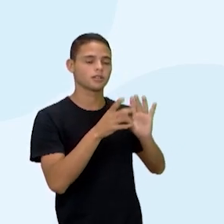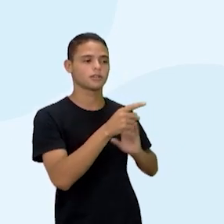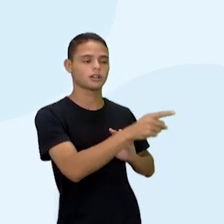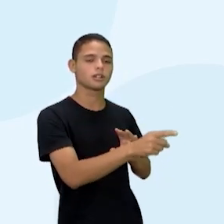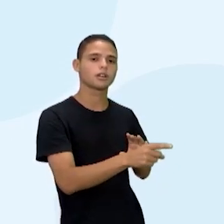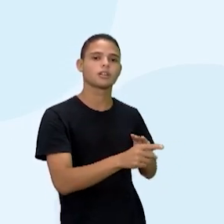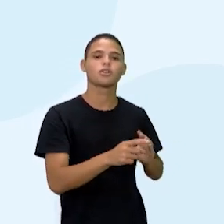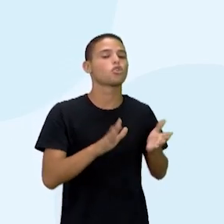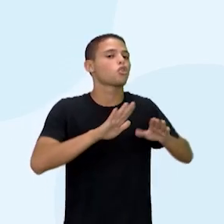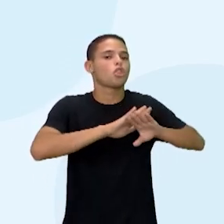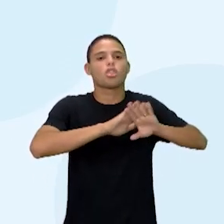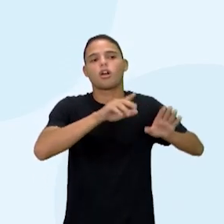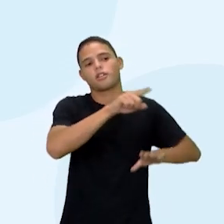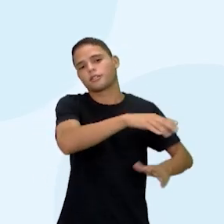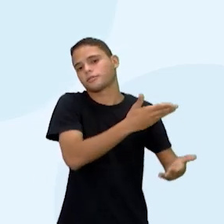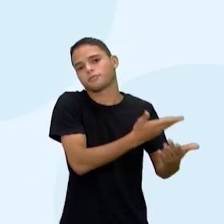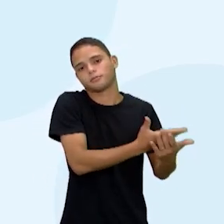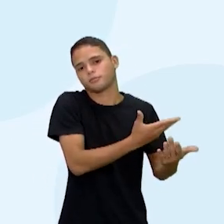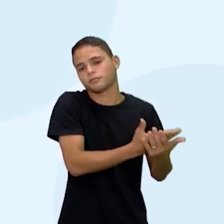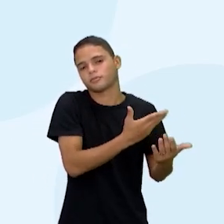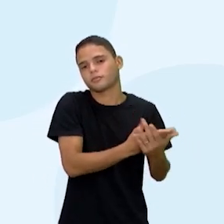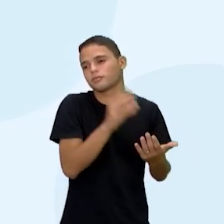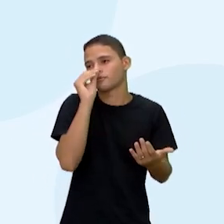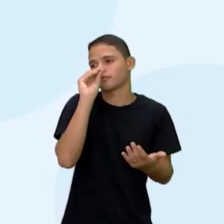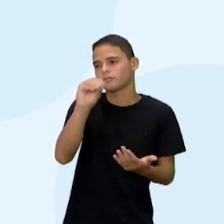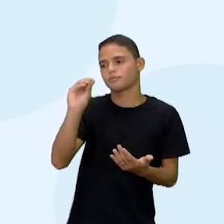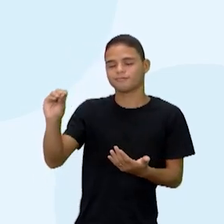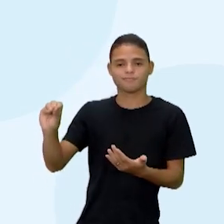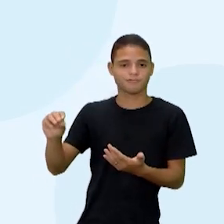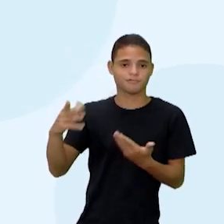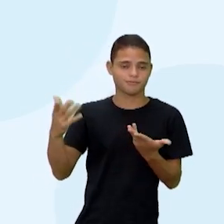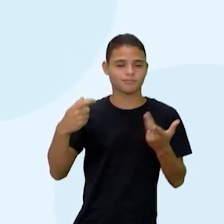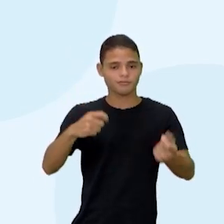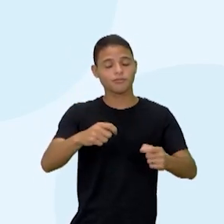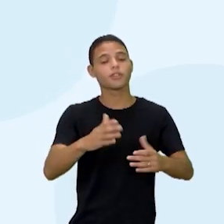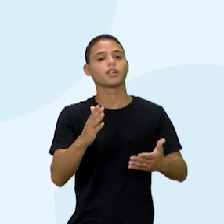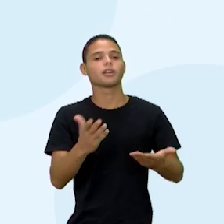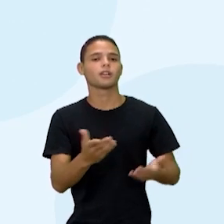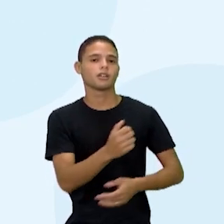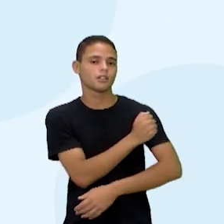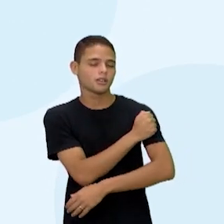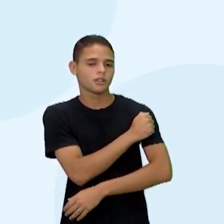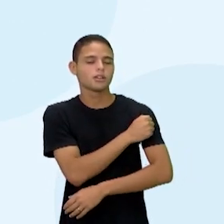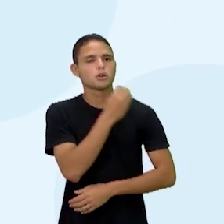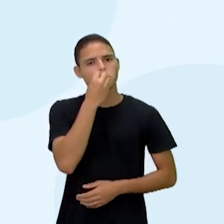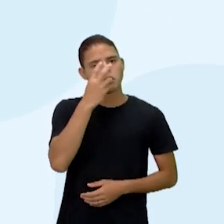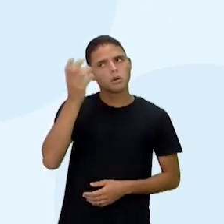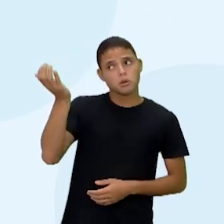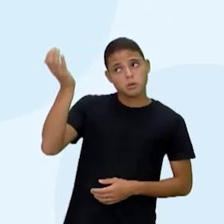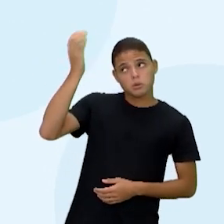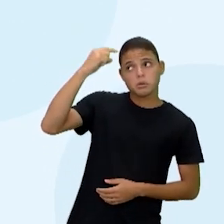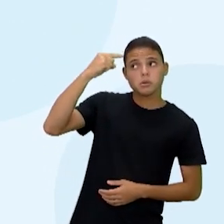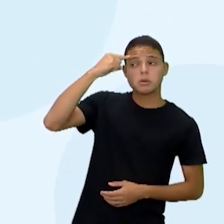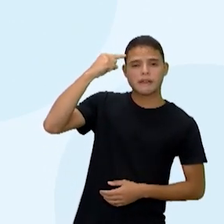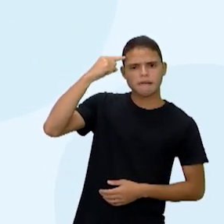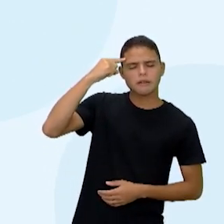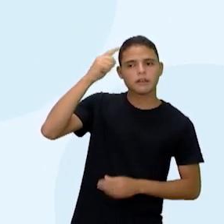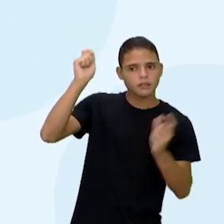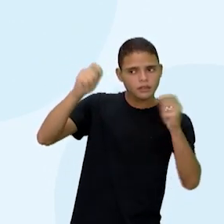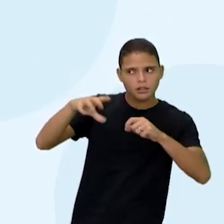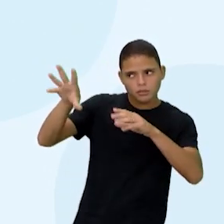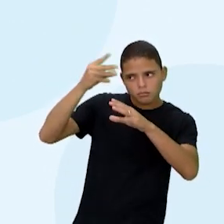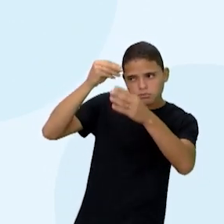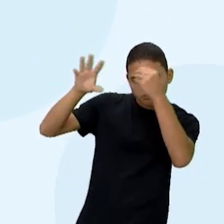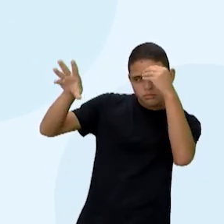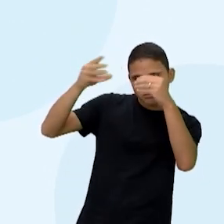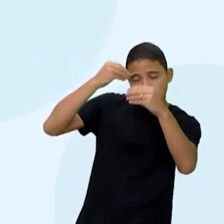a dinâmica da aula naquele momento. São estudantes com boa memória, que têm capacidade de conectar conhecimentos. Então, às